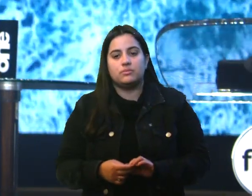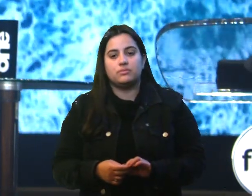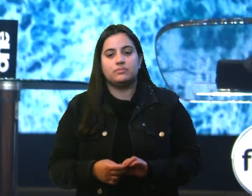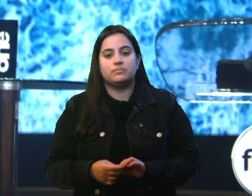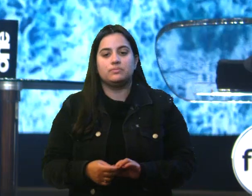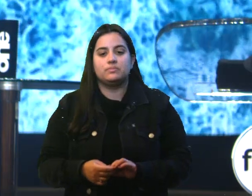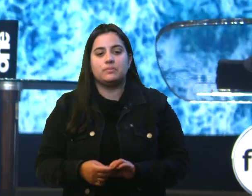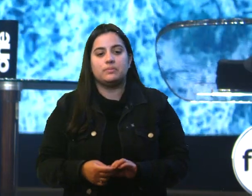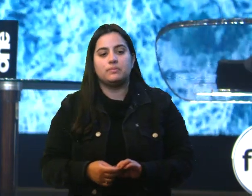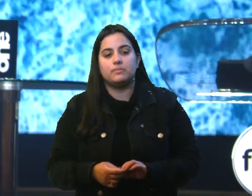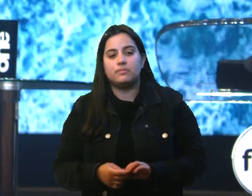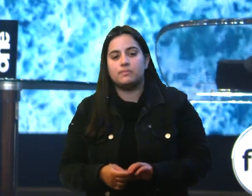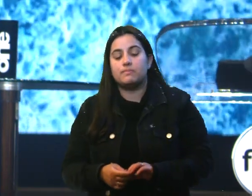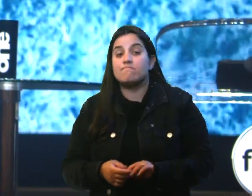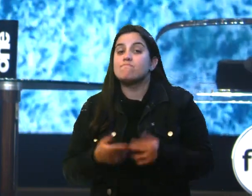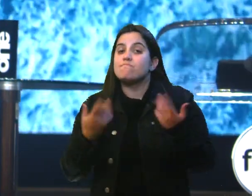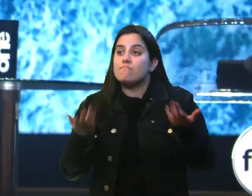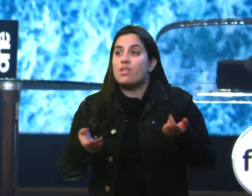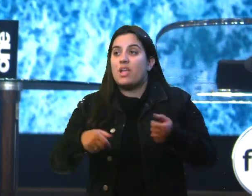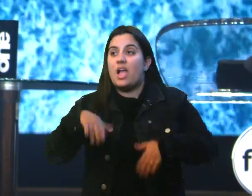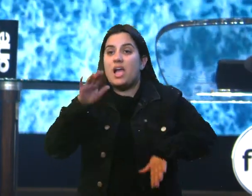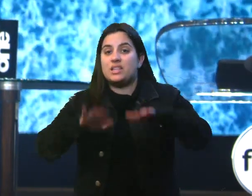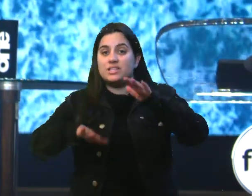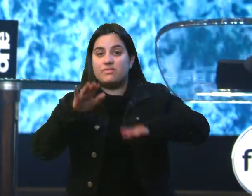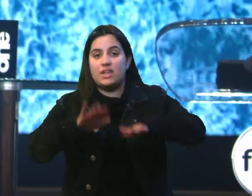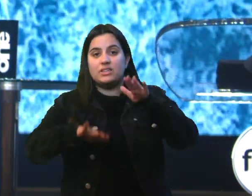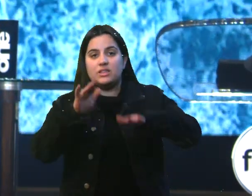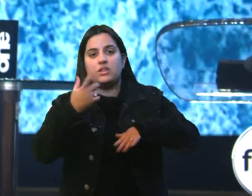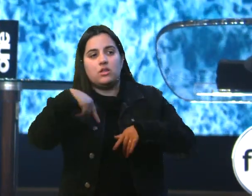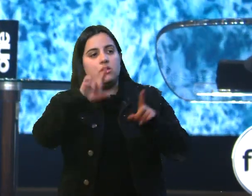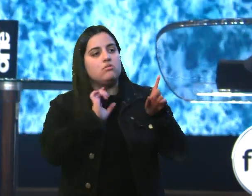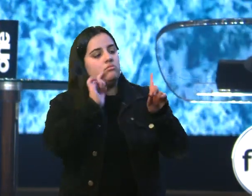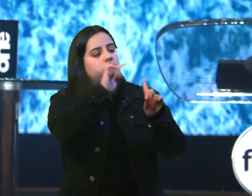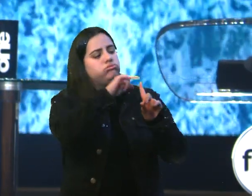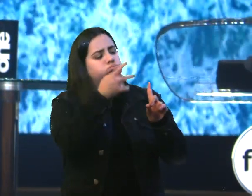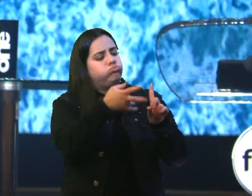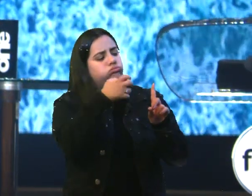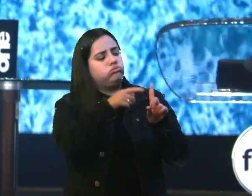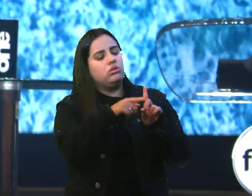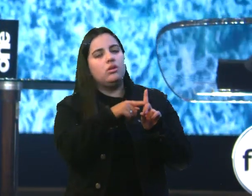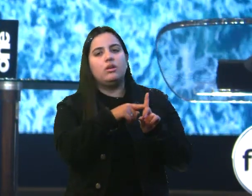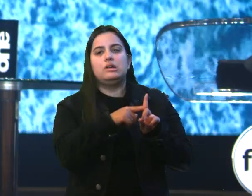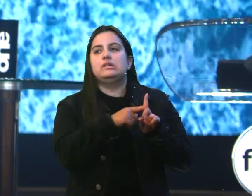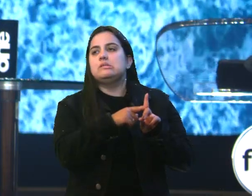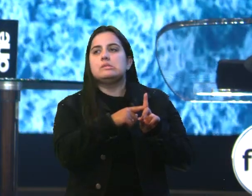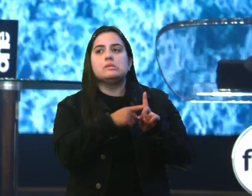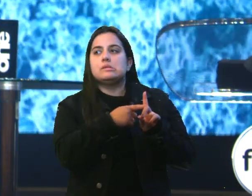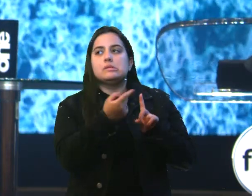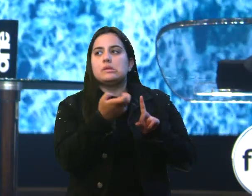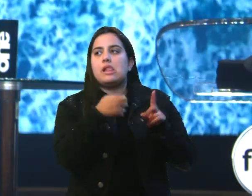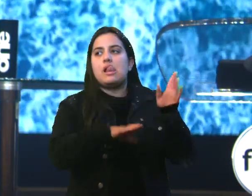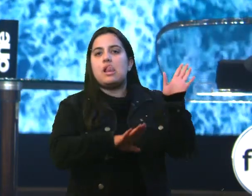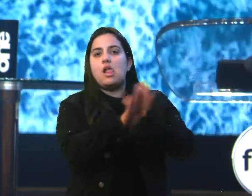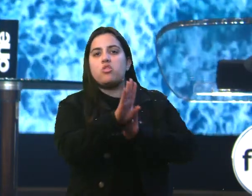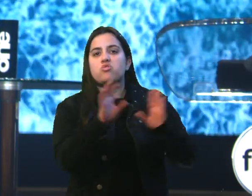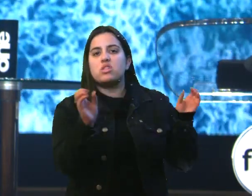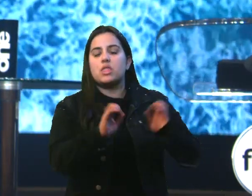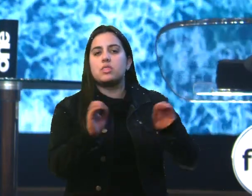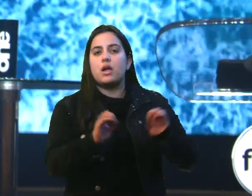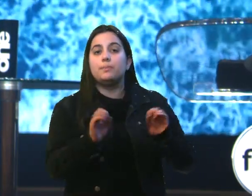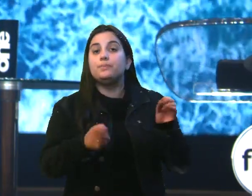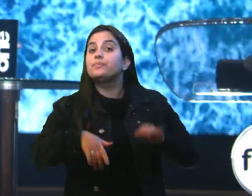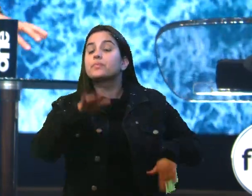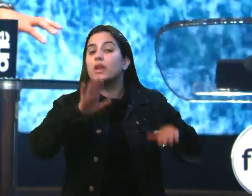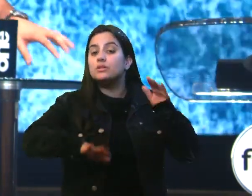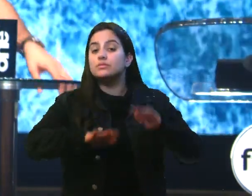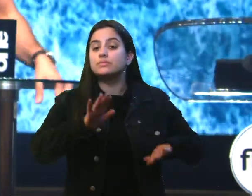é que muitas vezes nós olhamos para essas métricas também e não vemos sucesso. Muitas vezes a gente olha